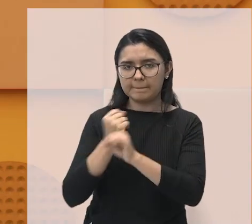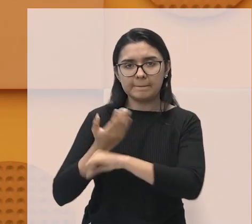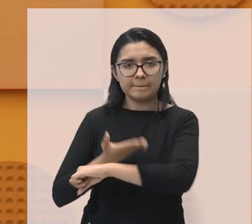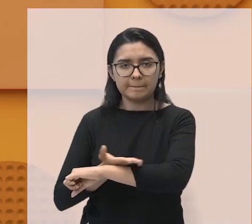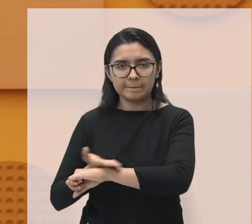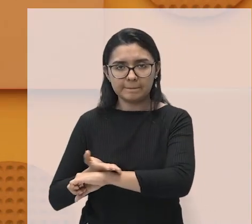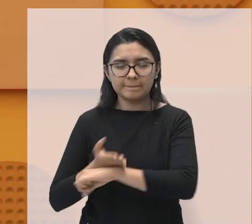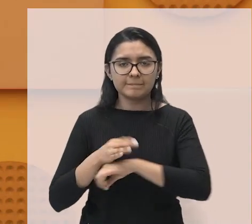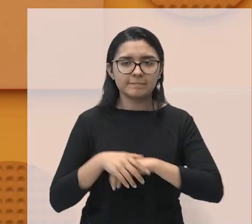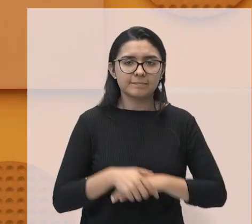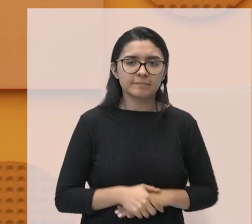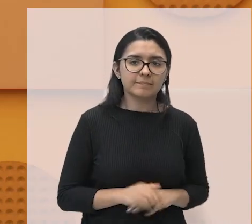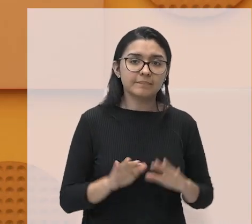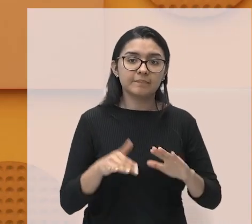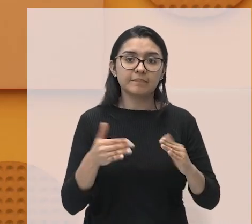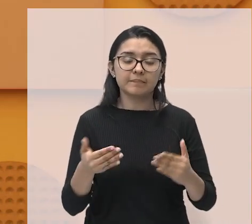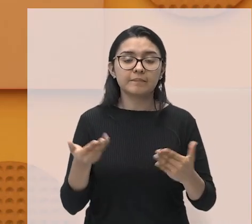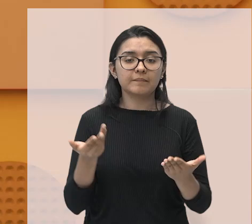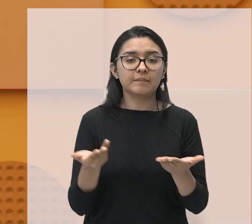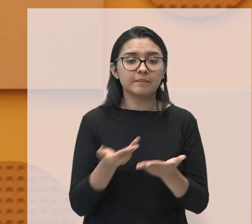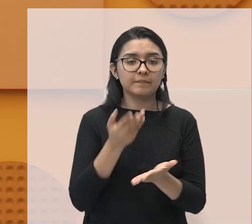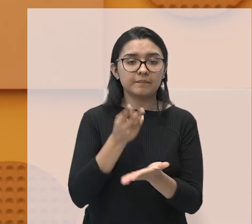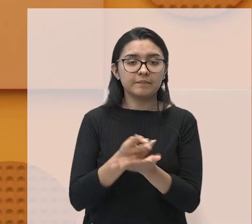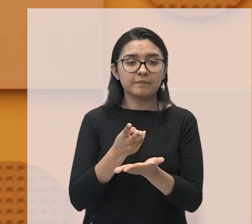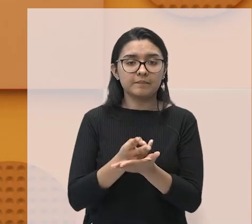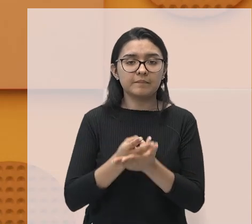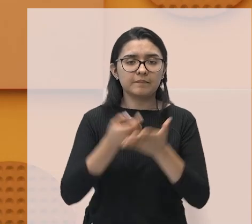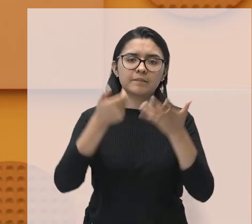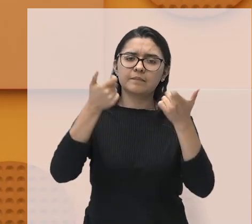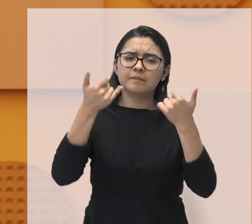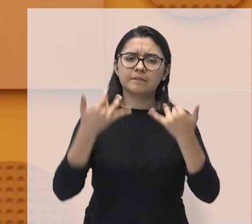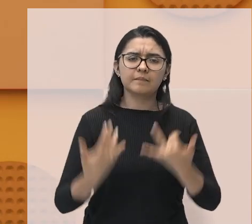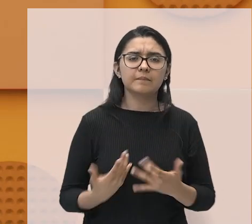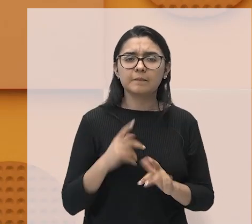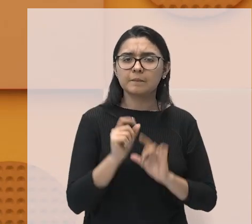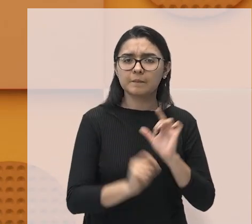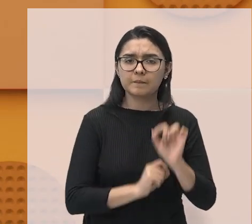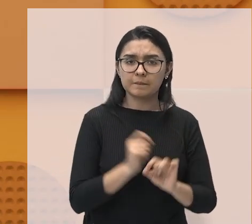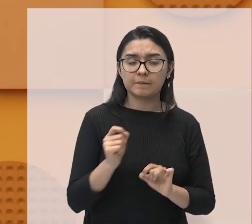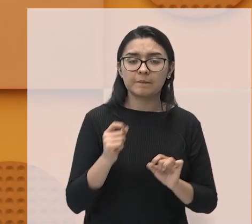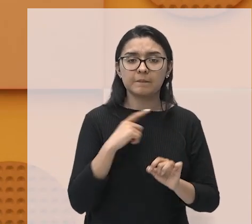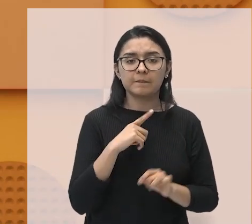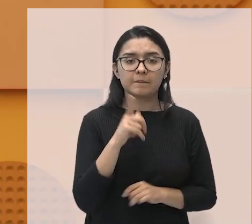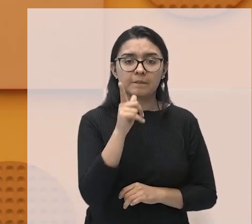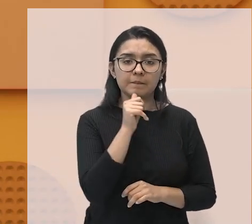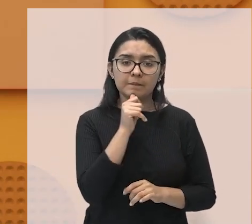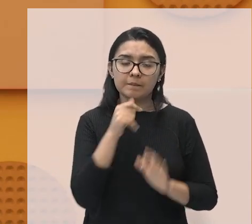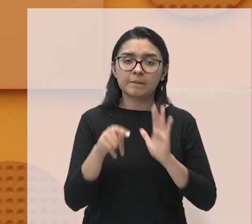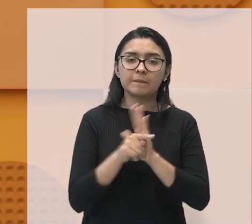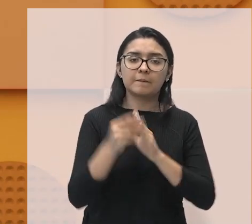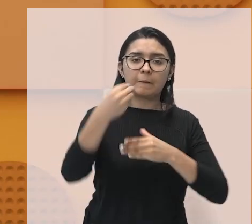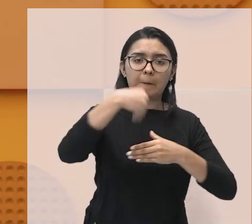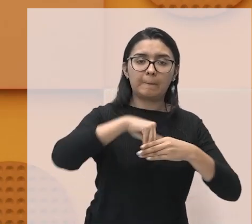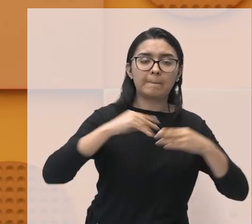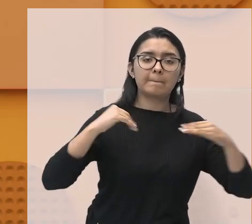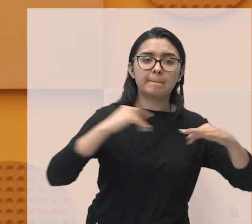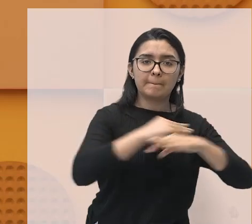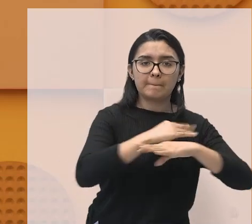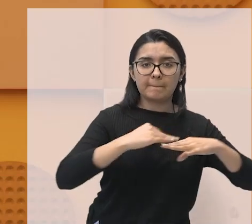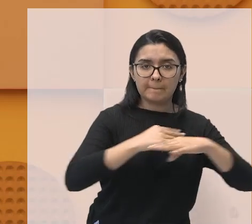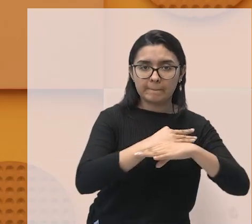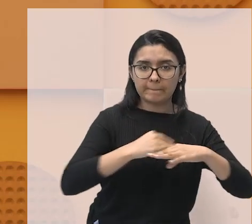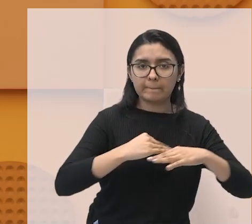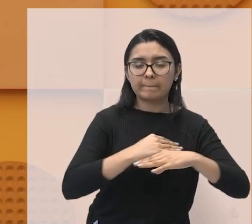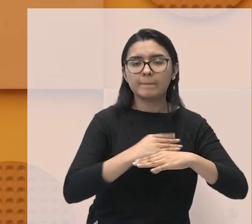águas brancas. E aí a gente dá continuidade agora falando sobre os rios urbanos, né? Os